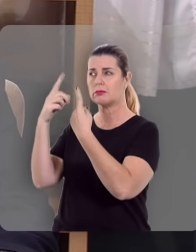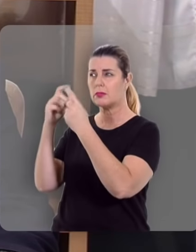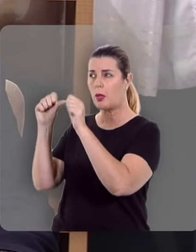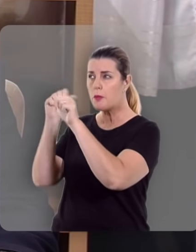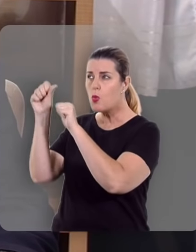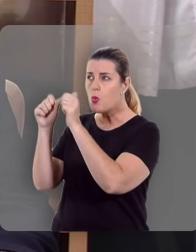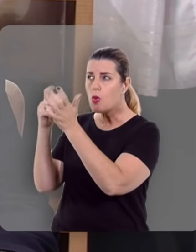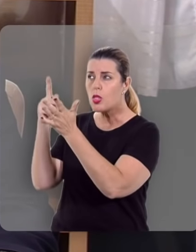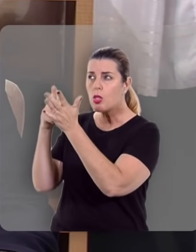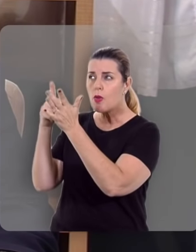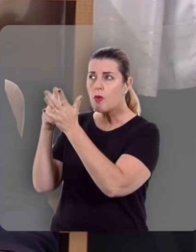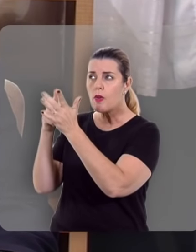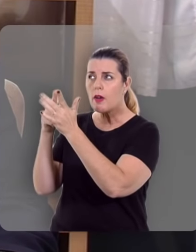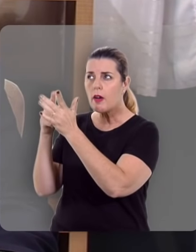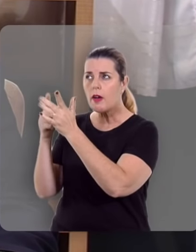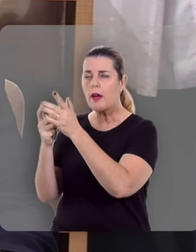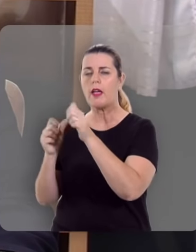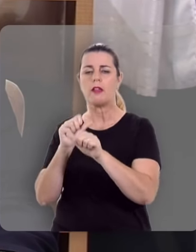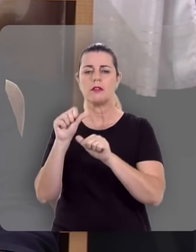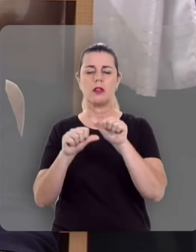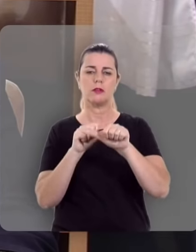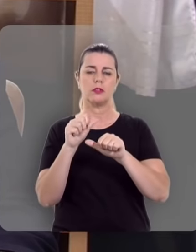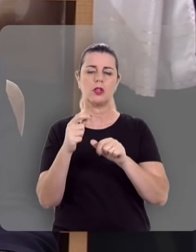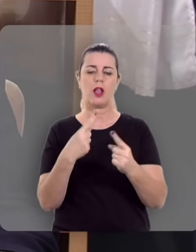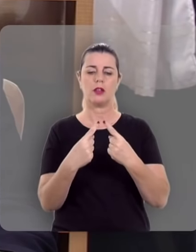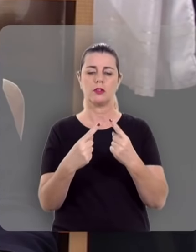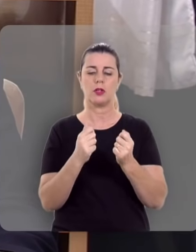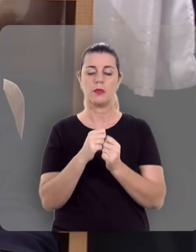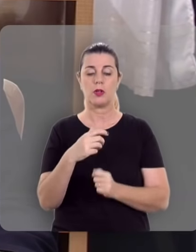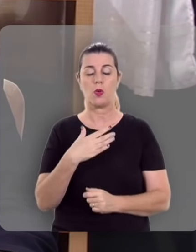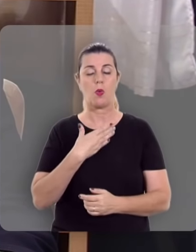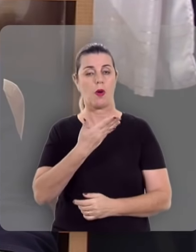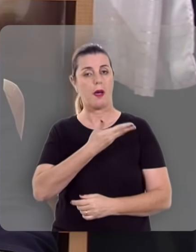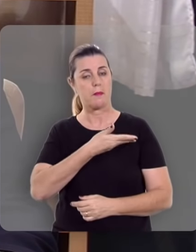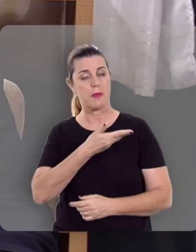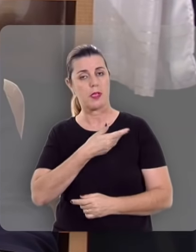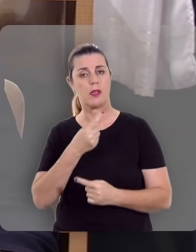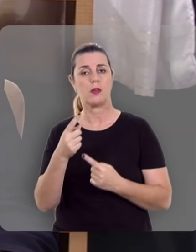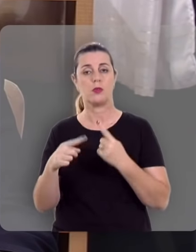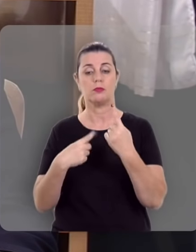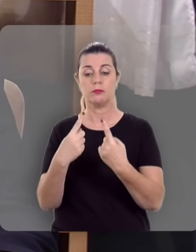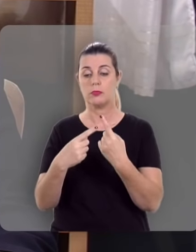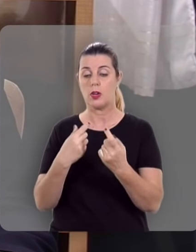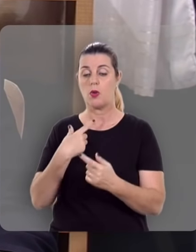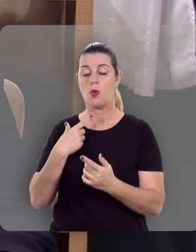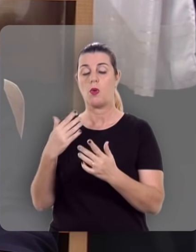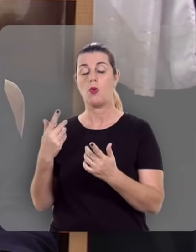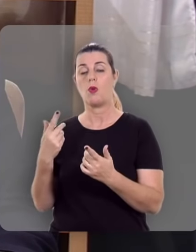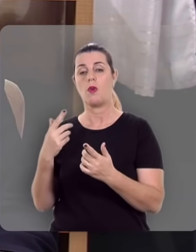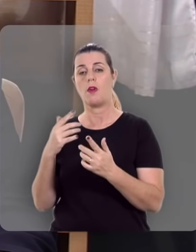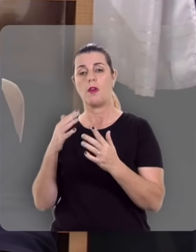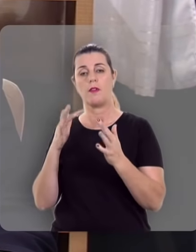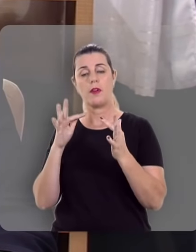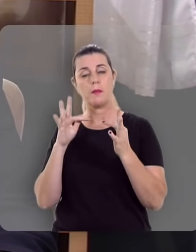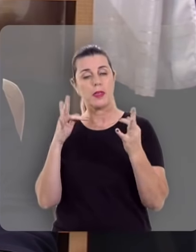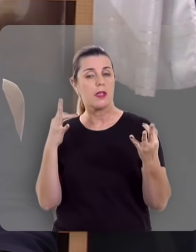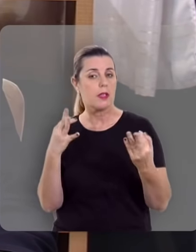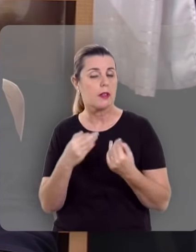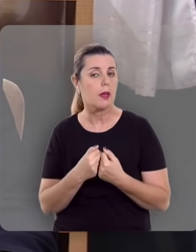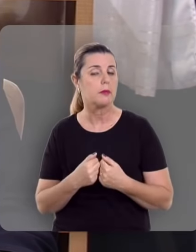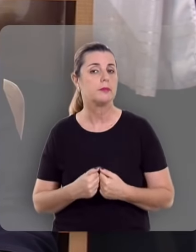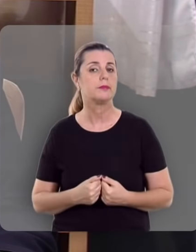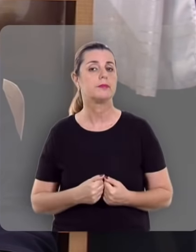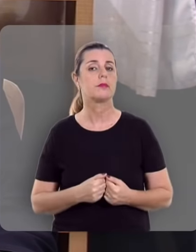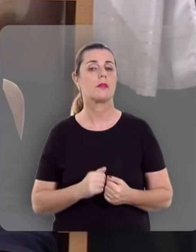Deus é restaurado na vida de Jó, ele é restaurado no relacionamento com seus amigos, no relacionamento inclusive com a sua